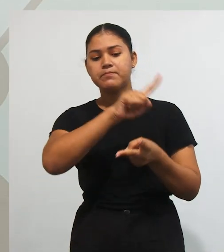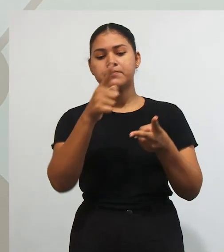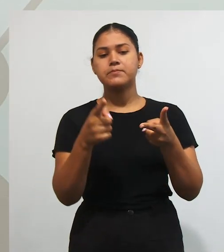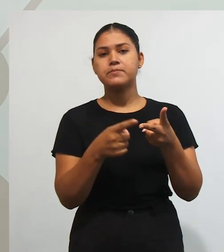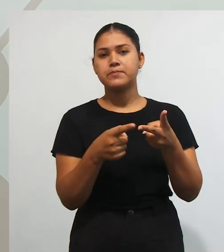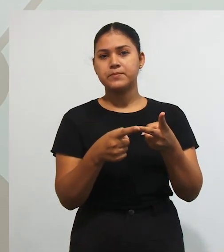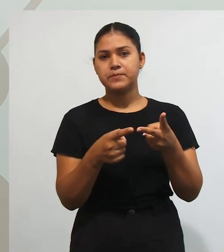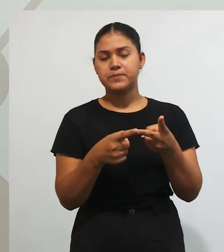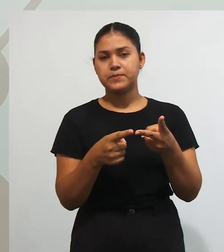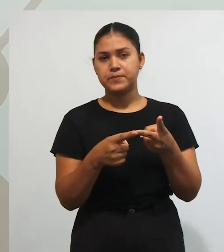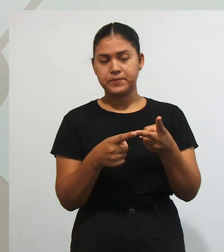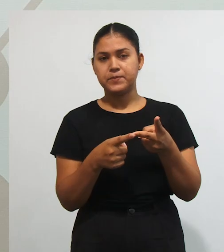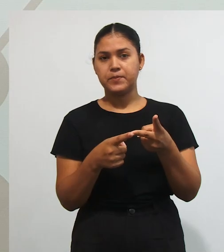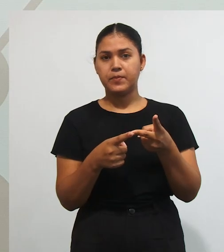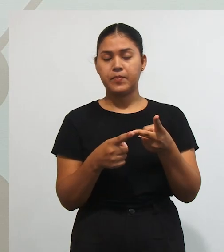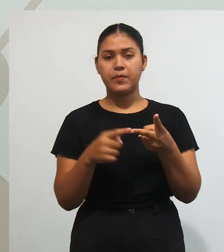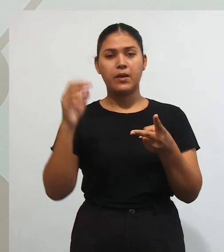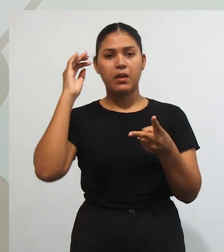linguagem como